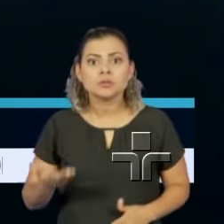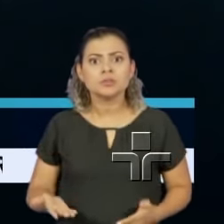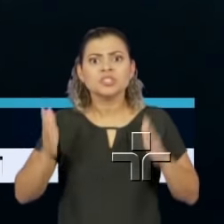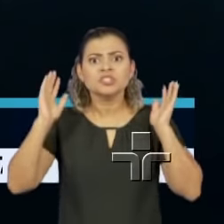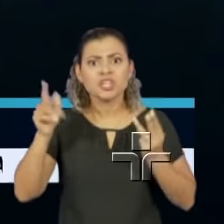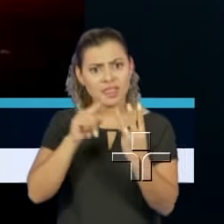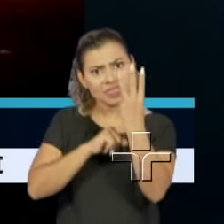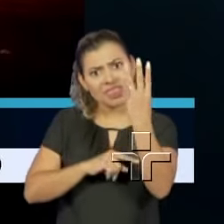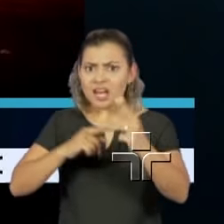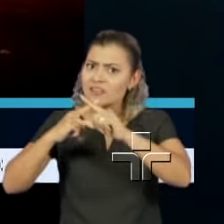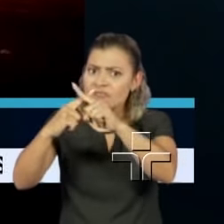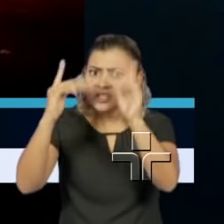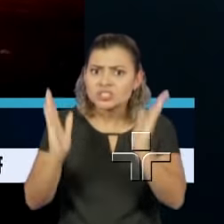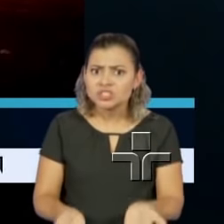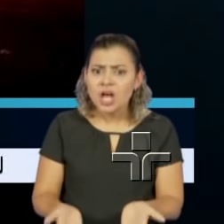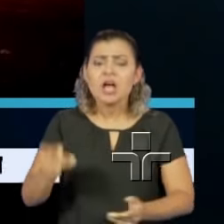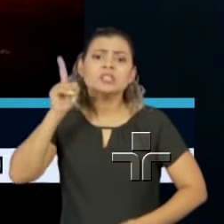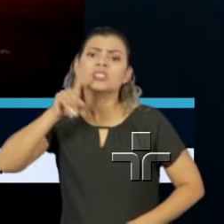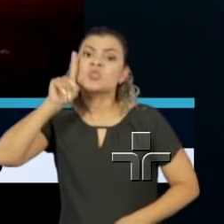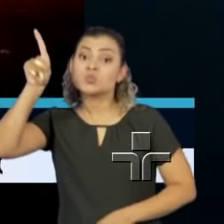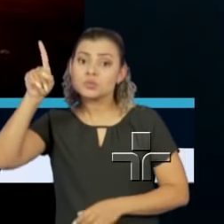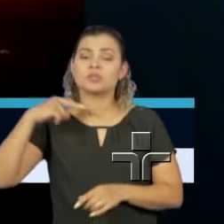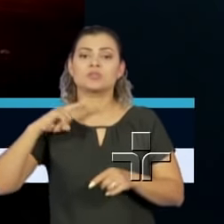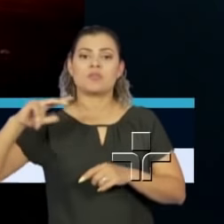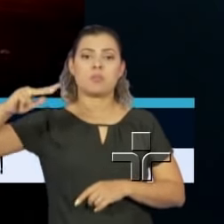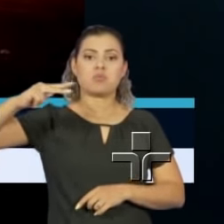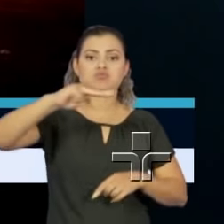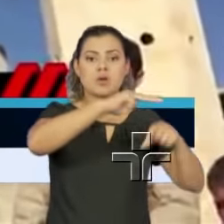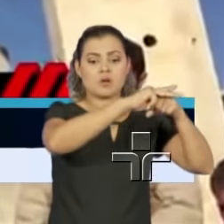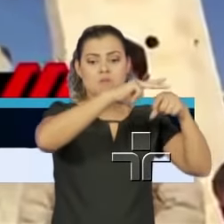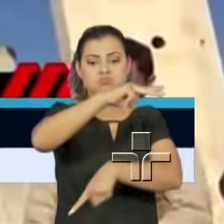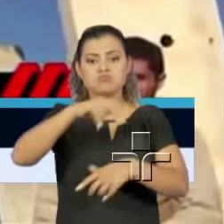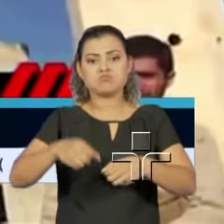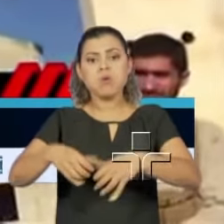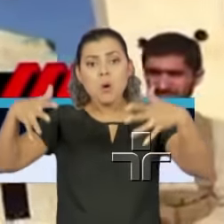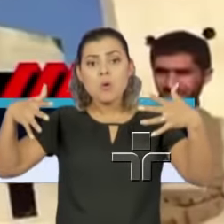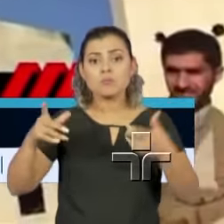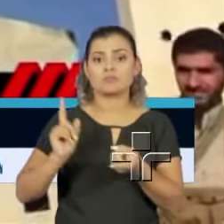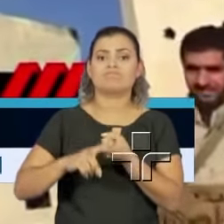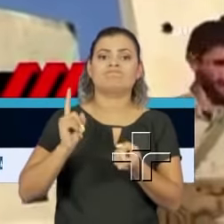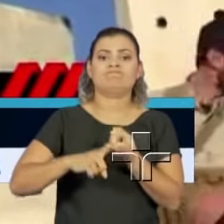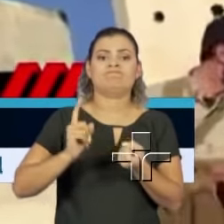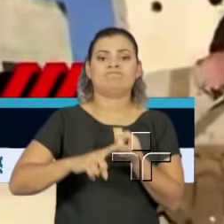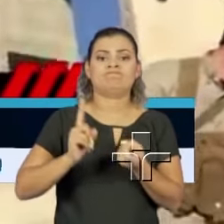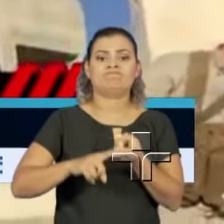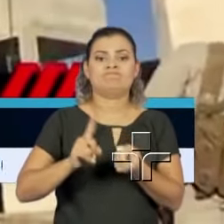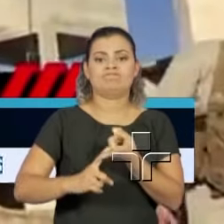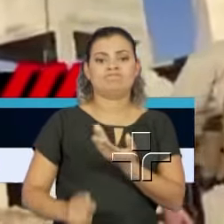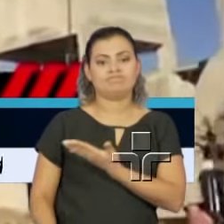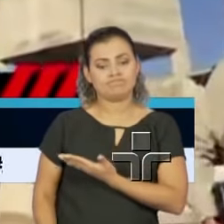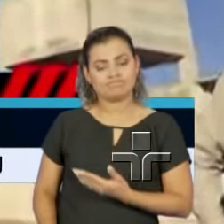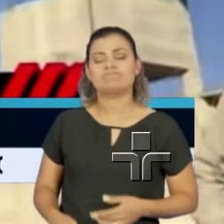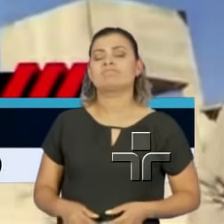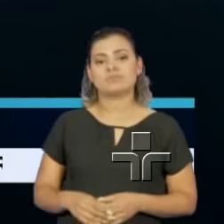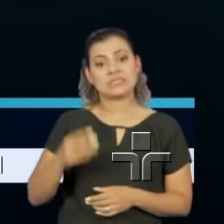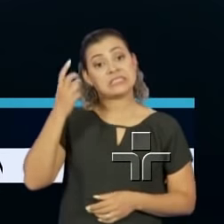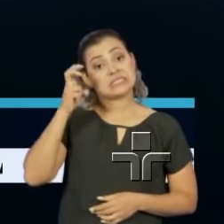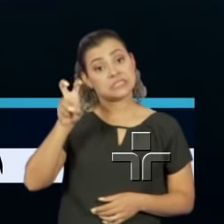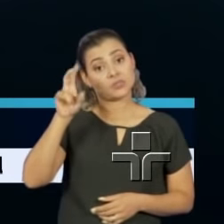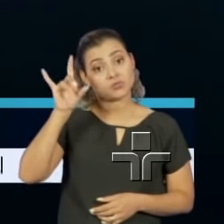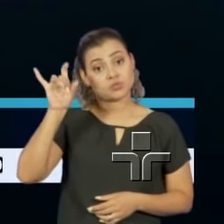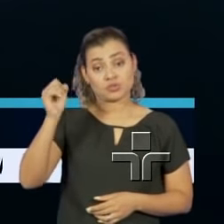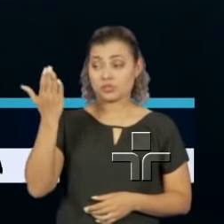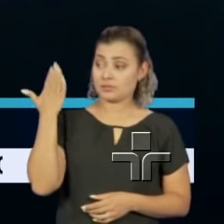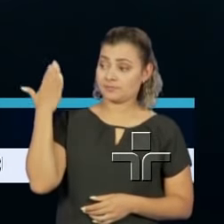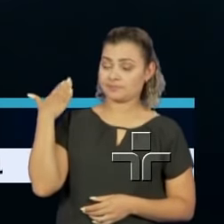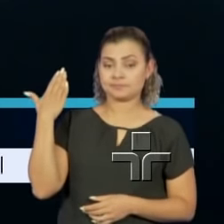região desde que os Estados Unidos utilizaram um drone para matar o general iraniano Qassem Soleimani há 5 dias. Por